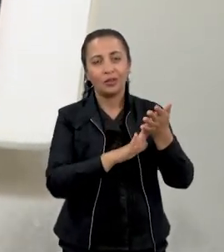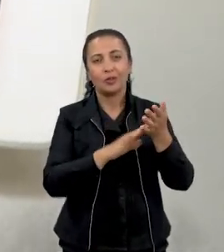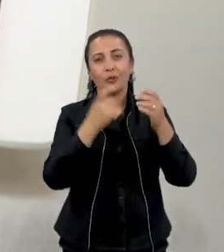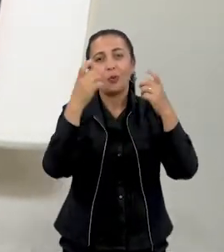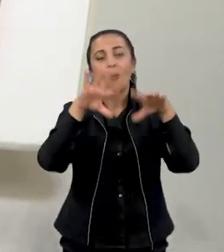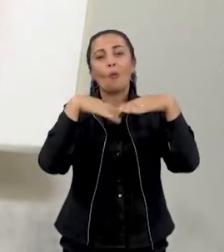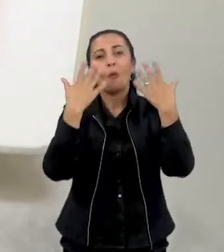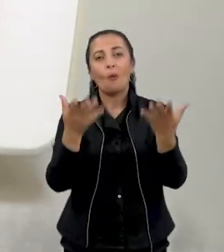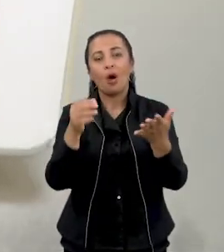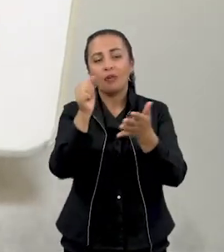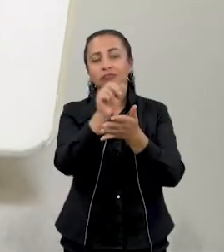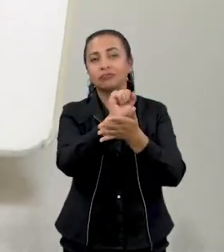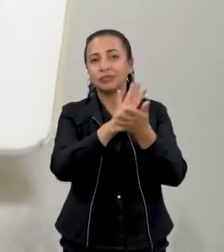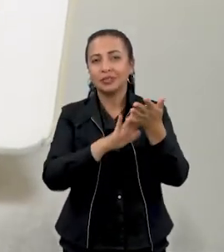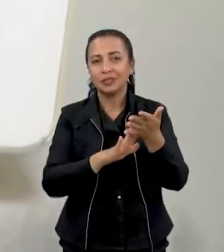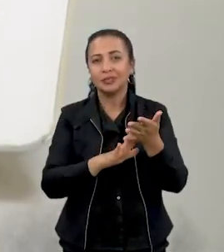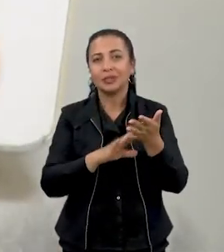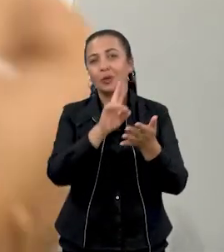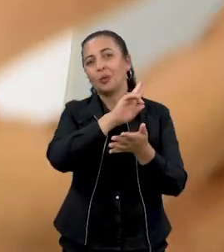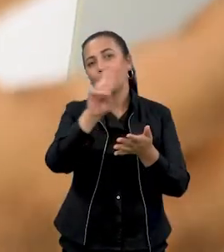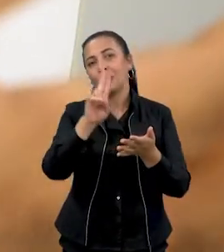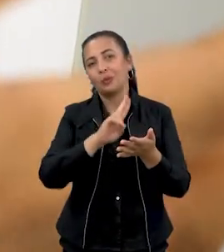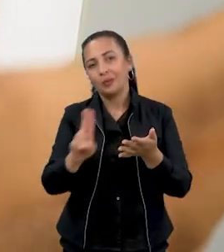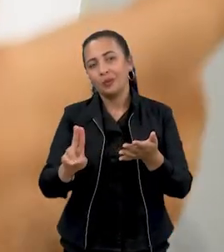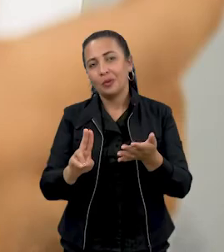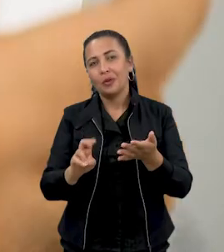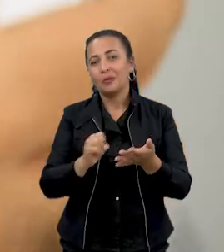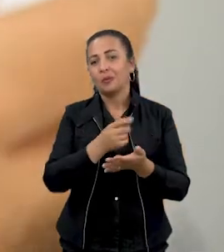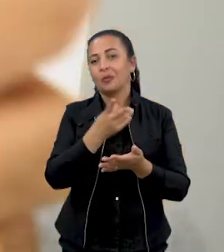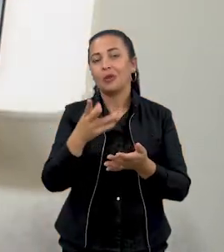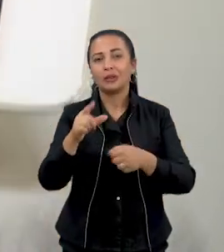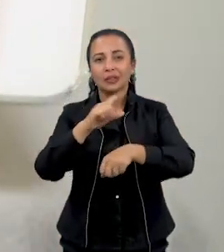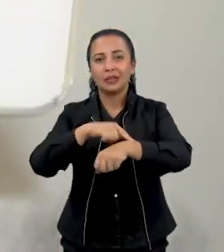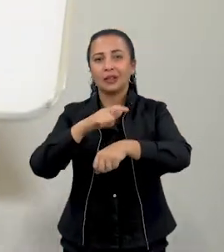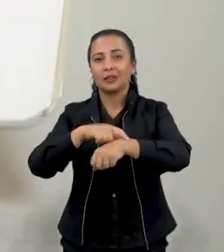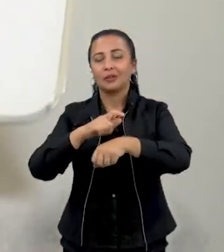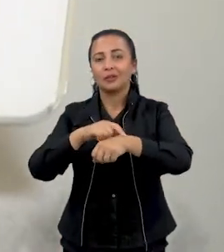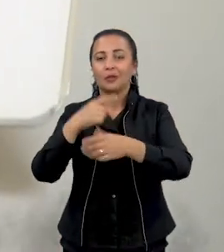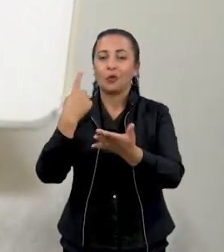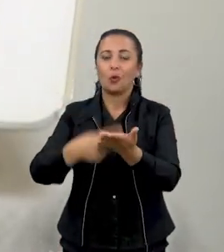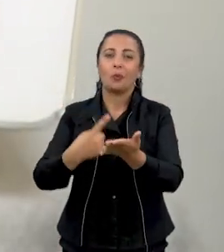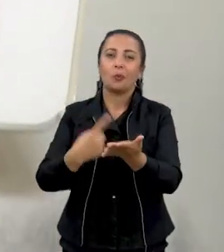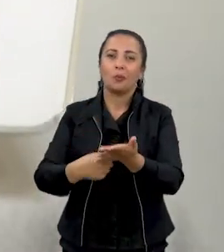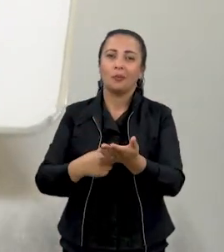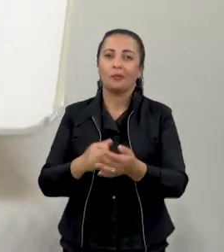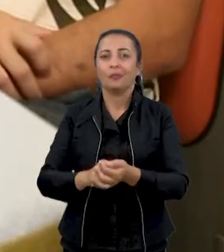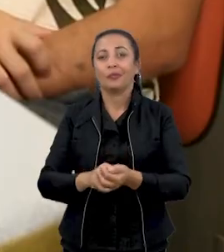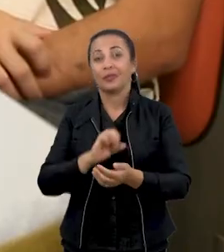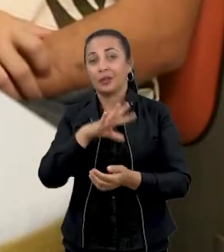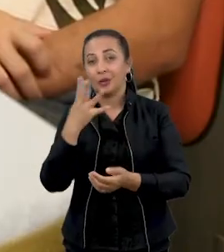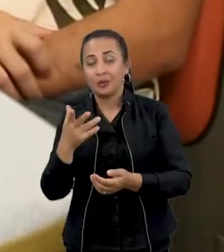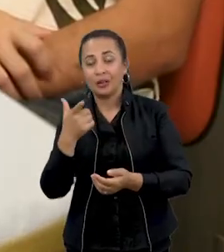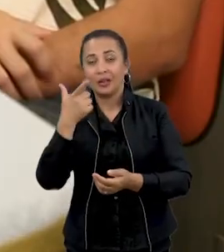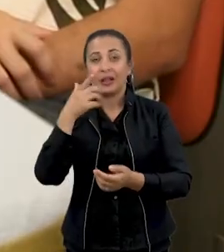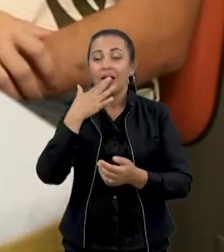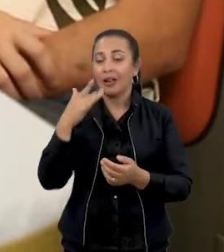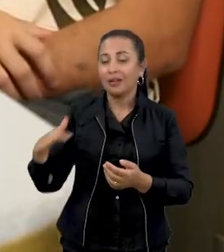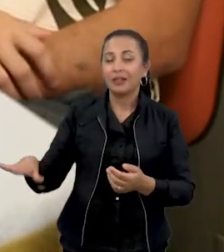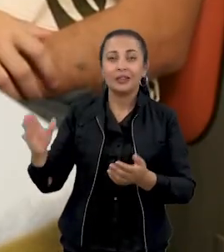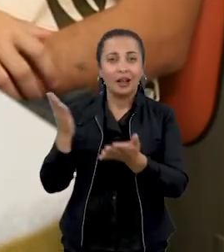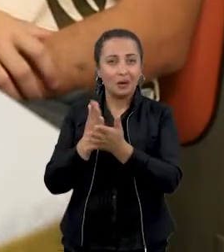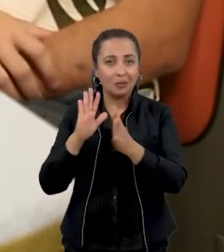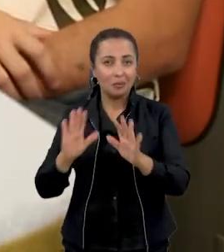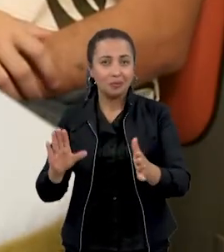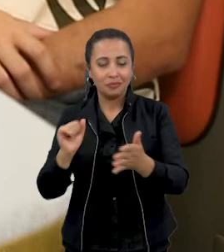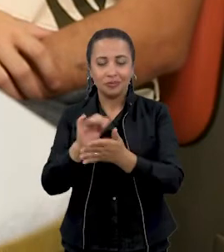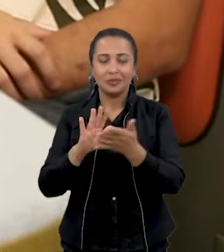da atividade, o nome, a quantidade de subtarefas que a atividade tem e o horário que ela foi agendada. Quando a criança conclui uma